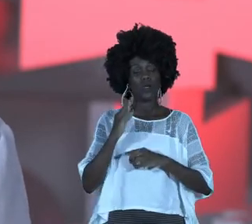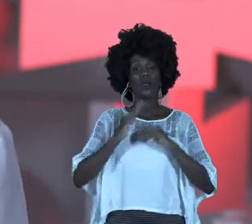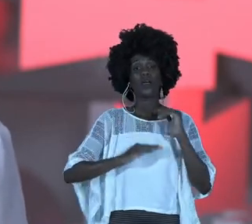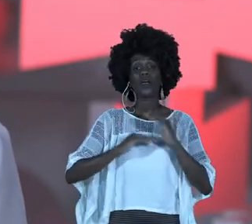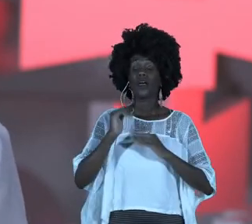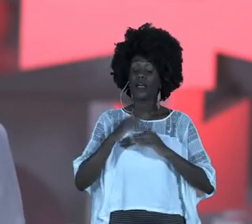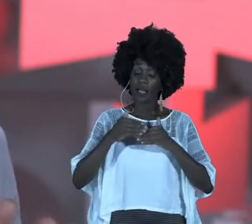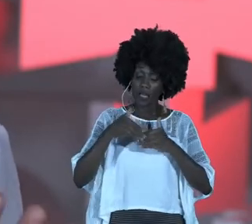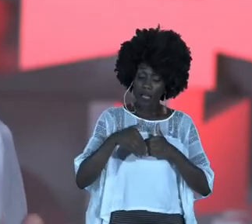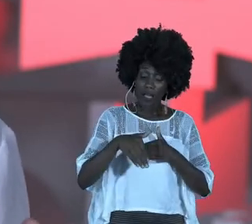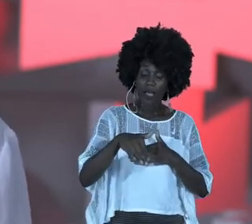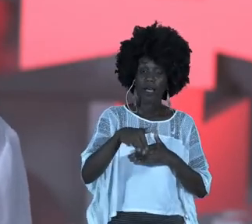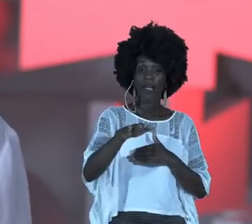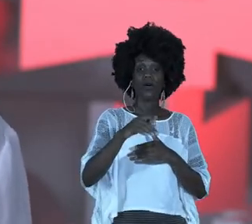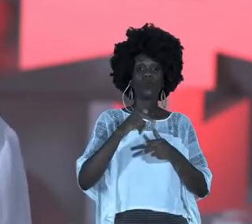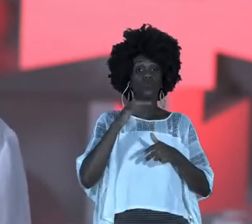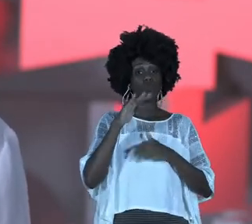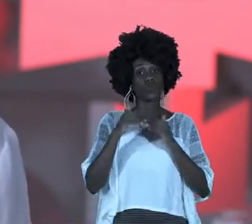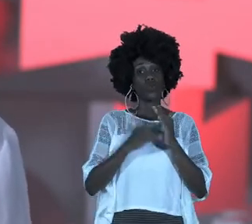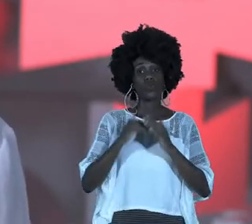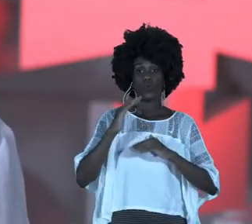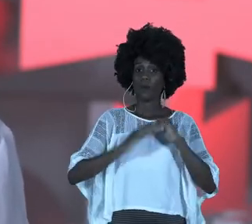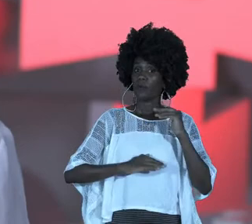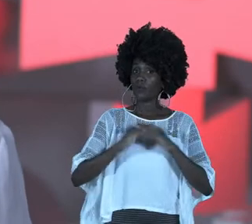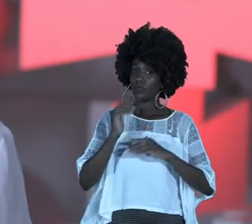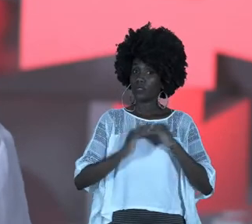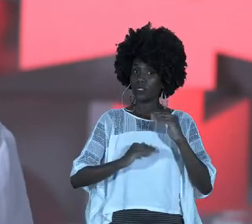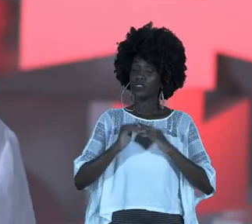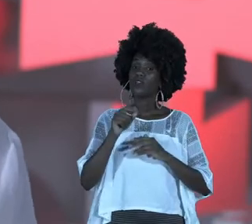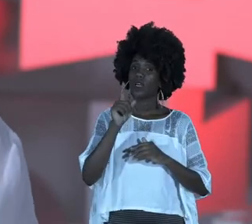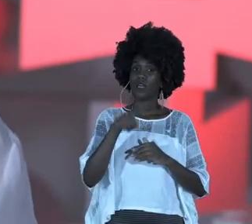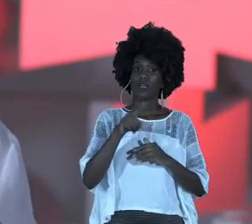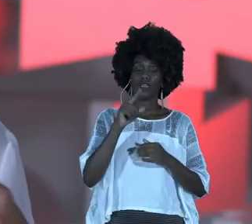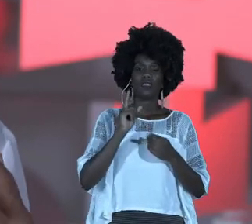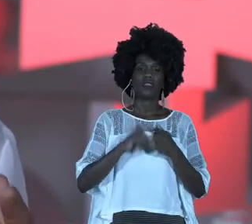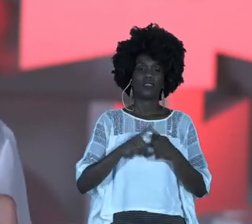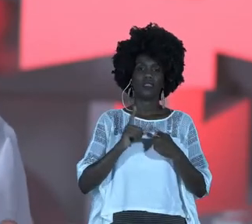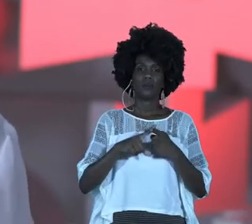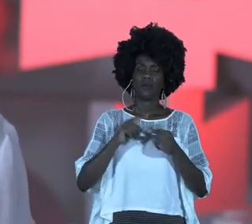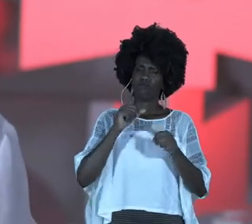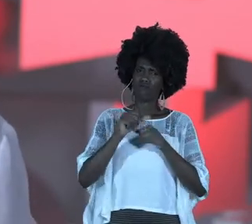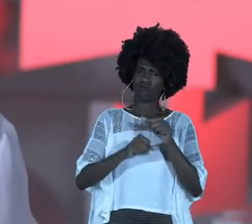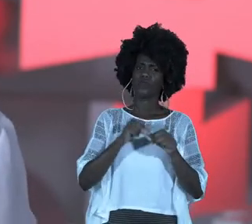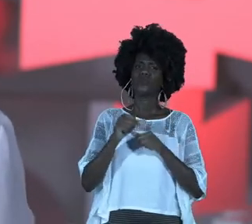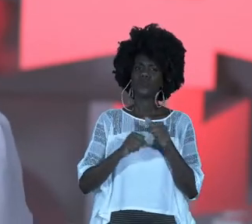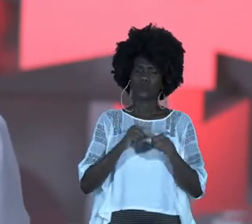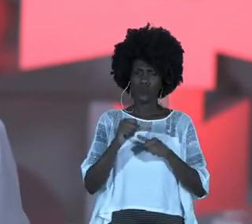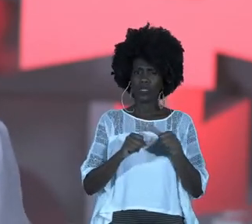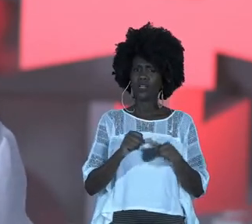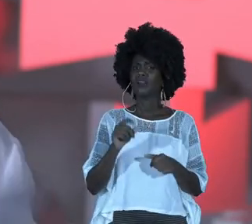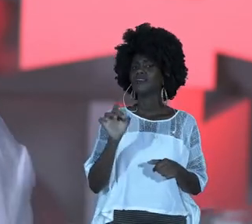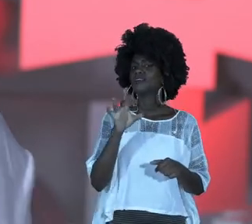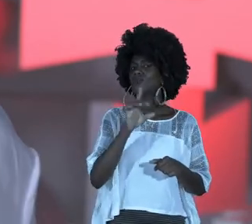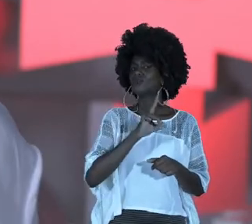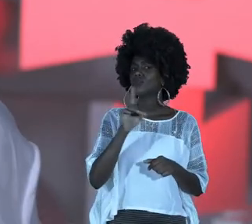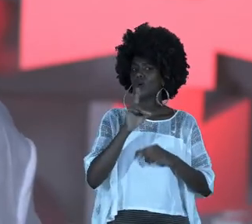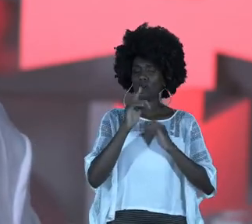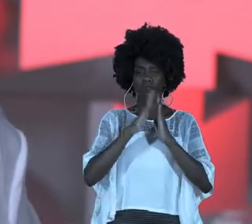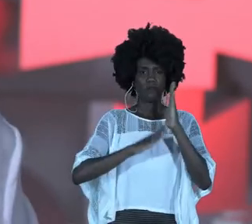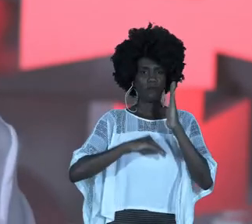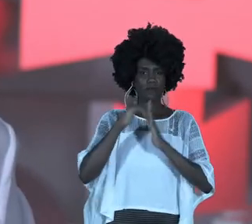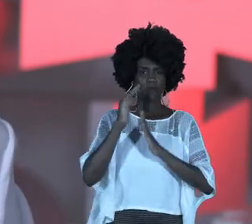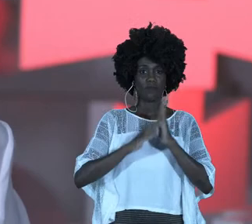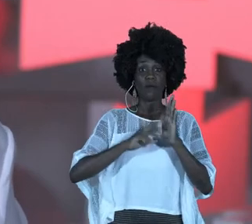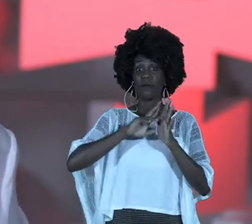por diante, a natureza dos processos artísticos, eles também entram em modificação, não só na pintura,